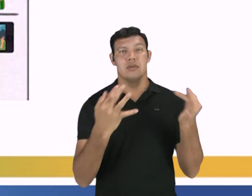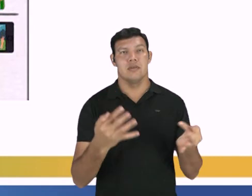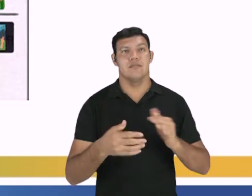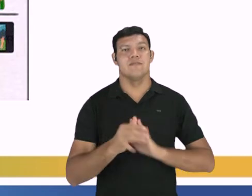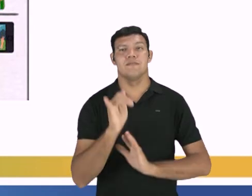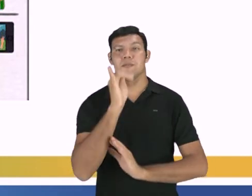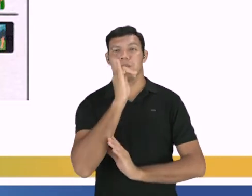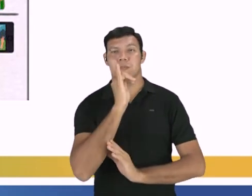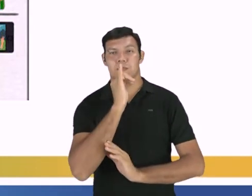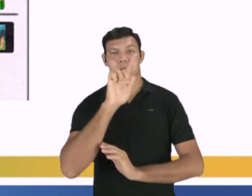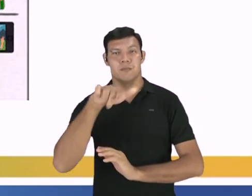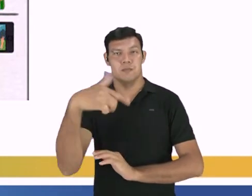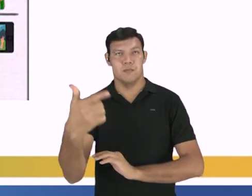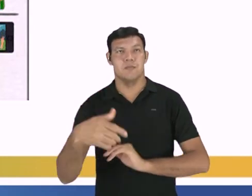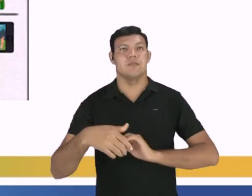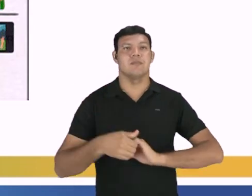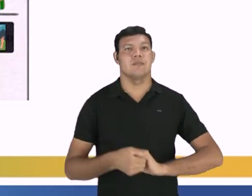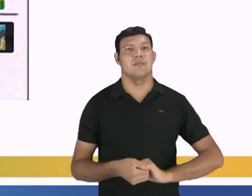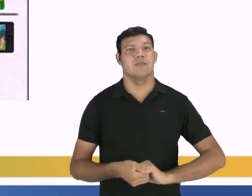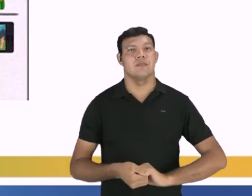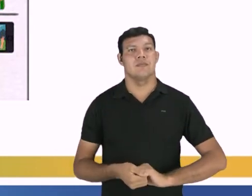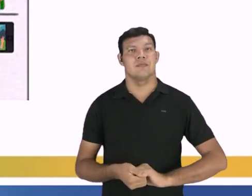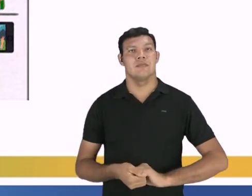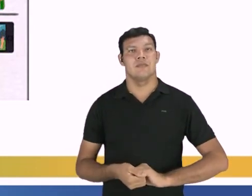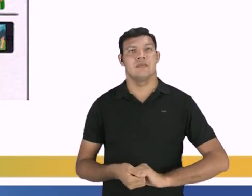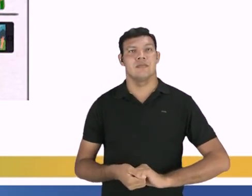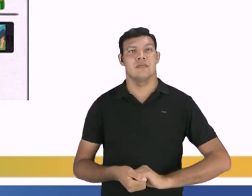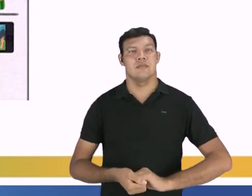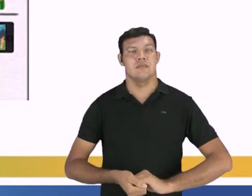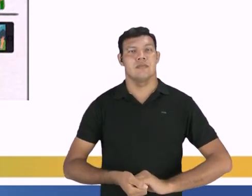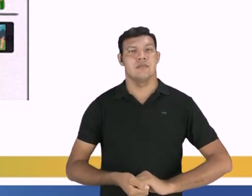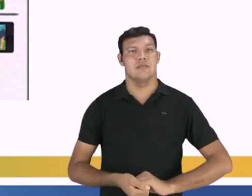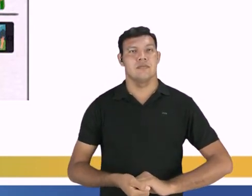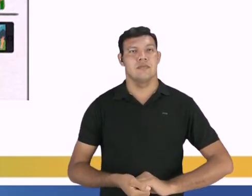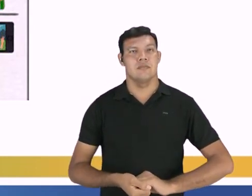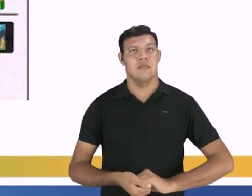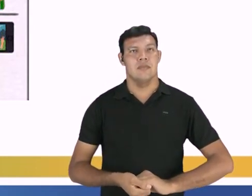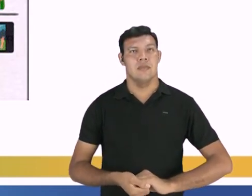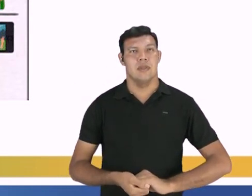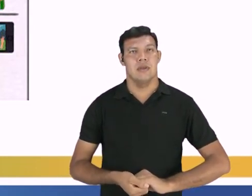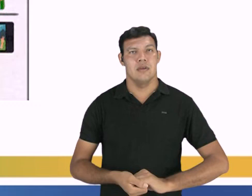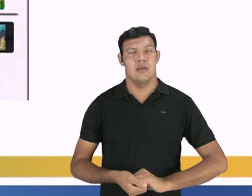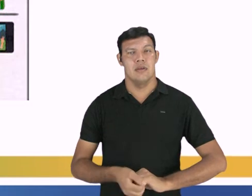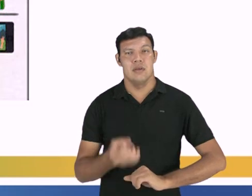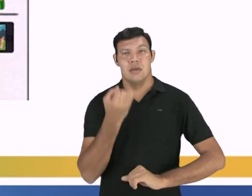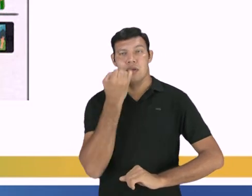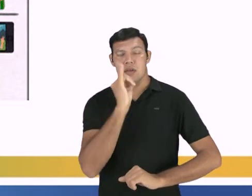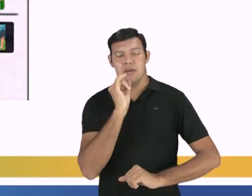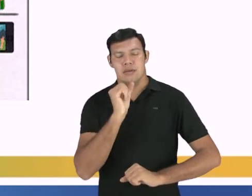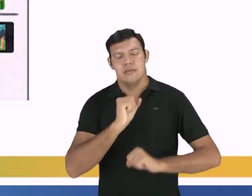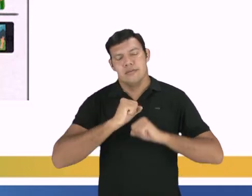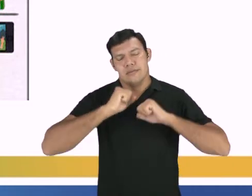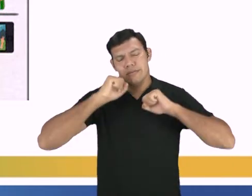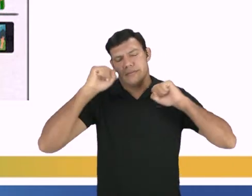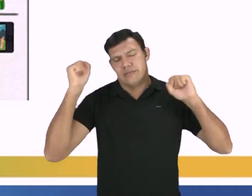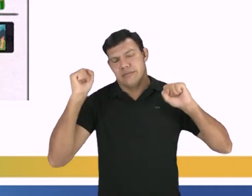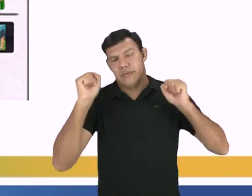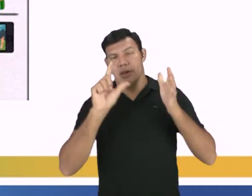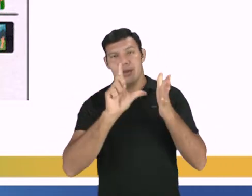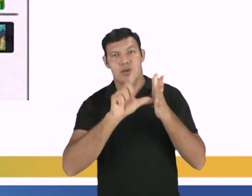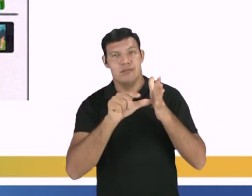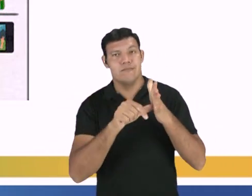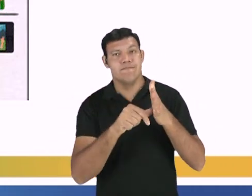Mais exemplos. If I wake up late, I will miss the bus. Se eu levantar tarde, perderei o